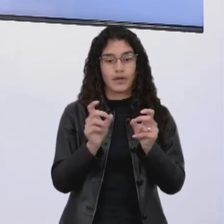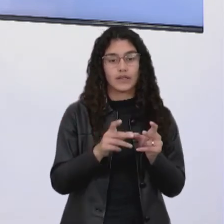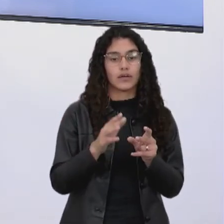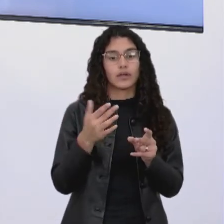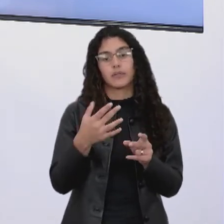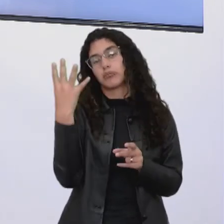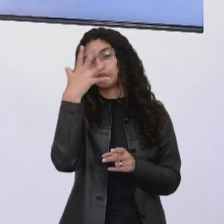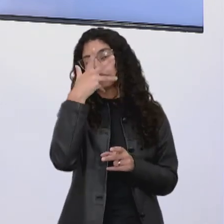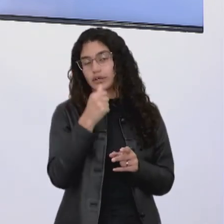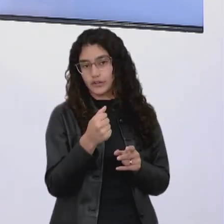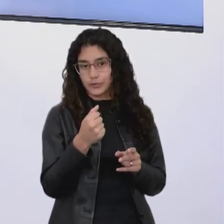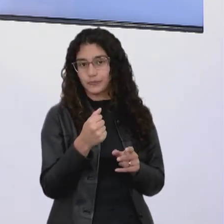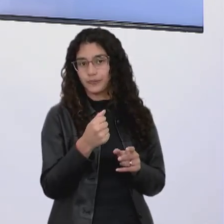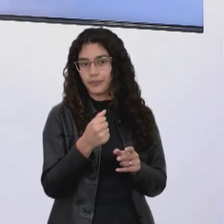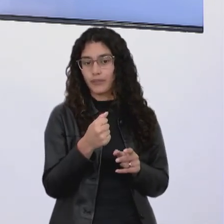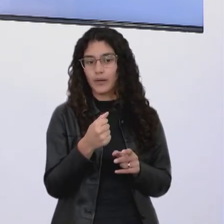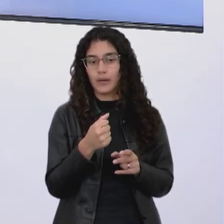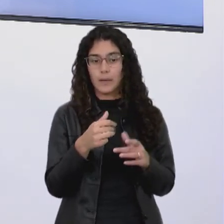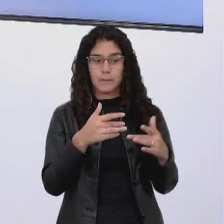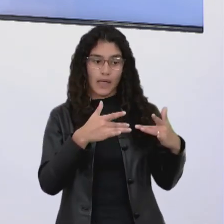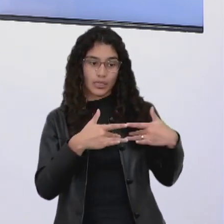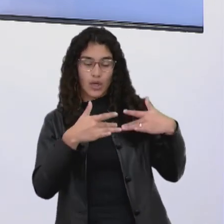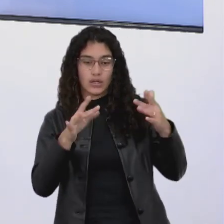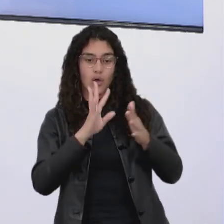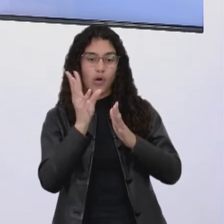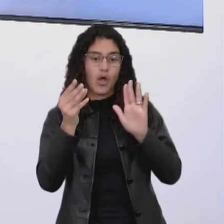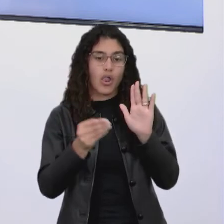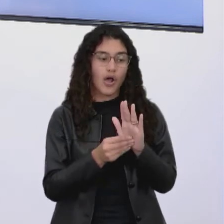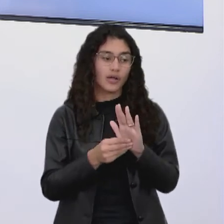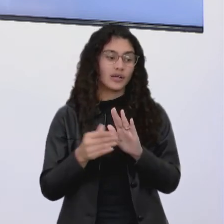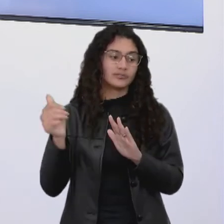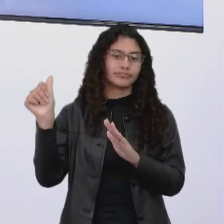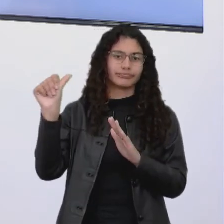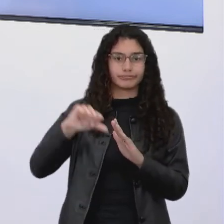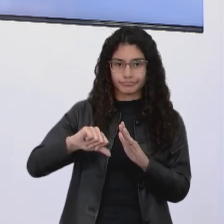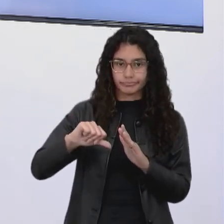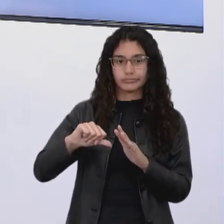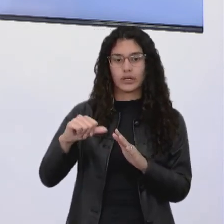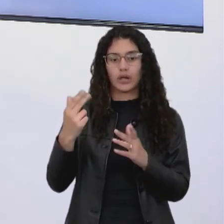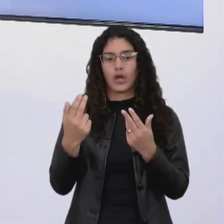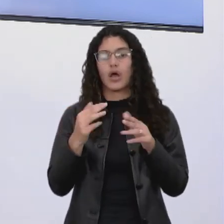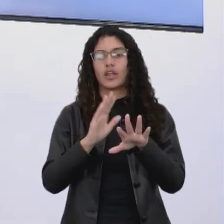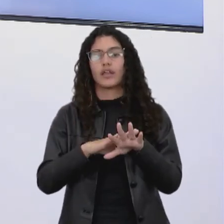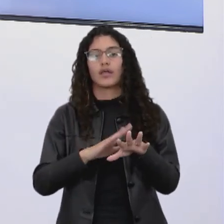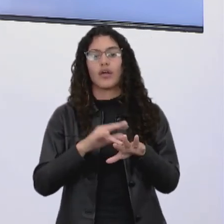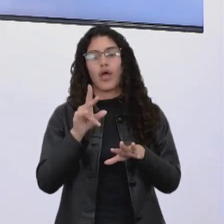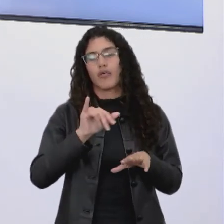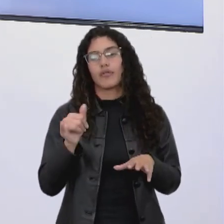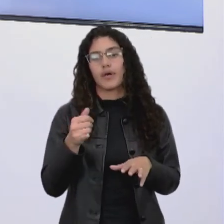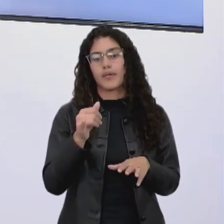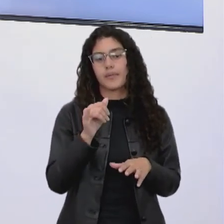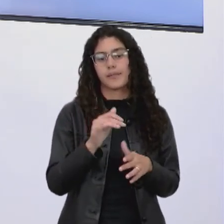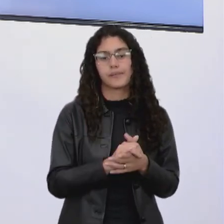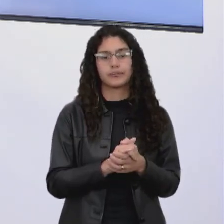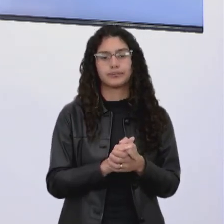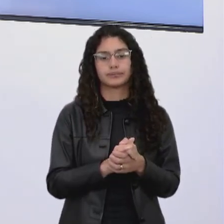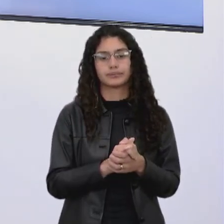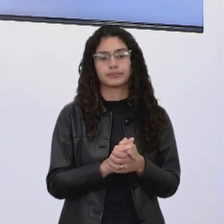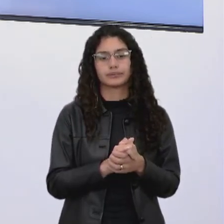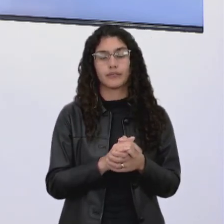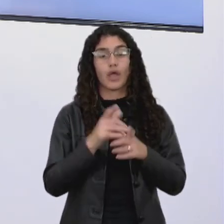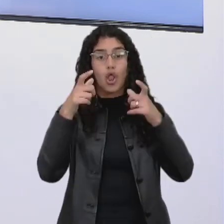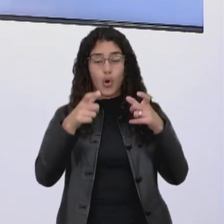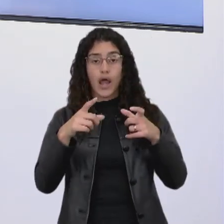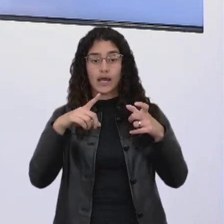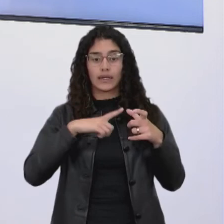mais bonito. E aí, para doação, coloca as piores coisas do mundo. É tipo quando você vai, às vezes, em